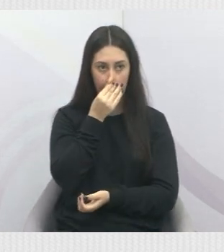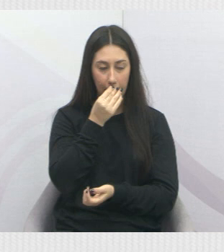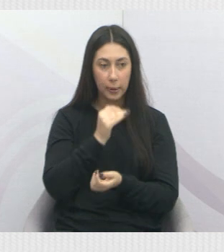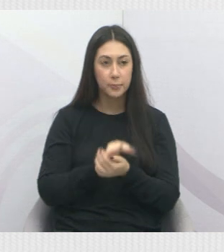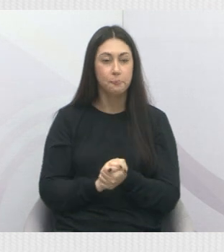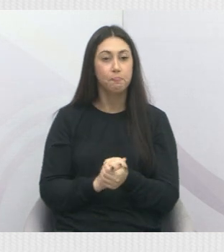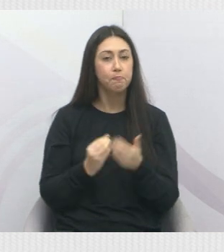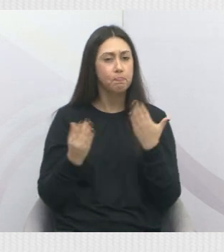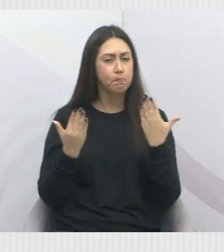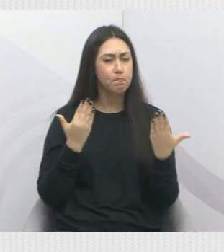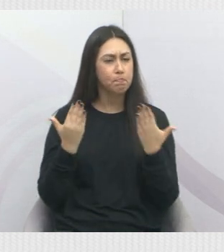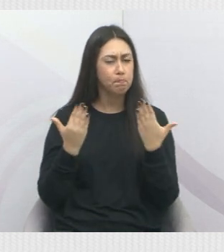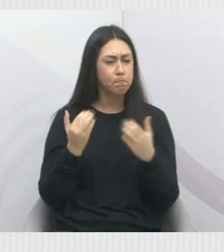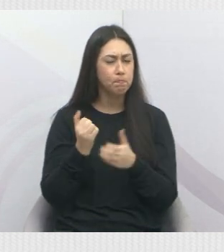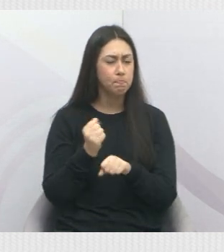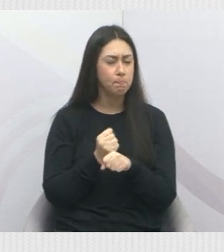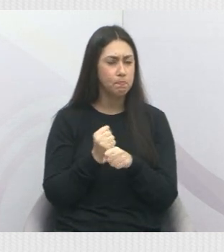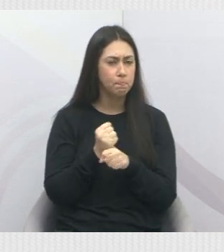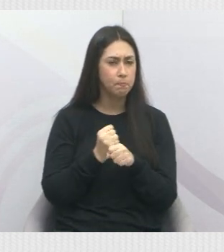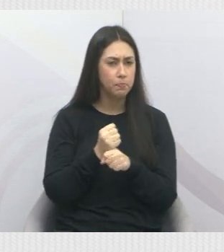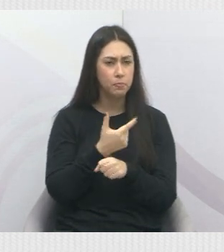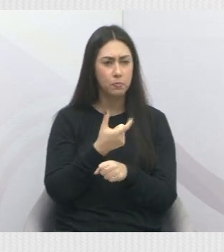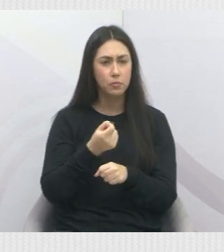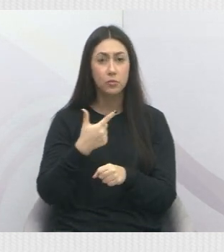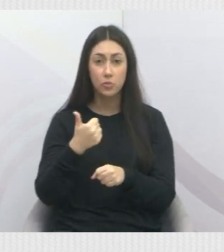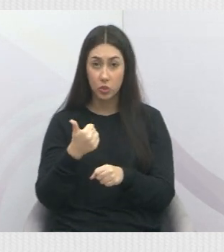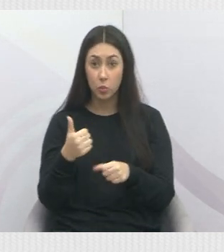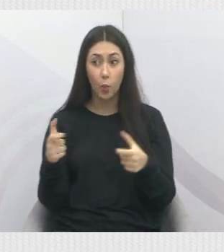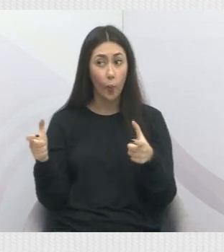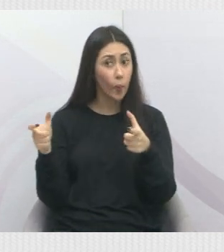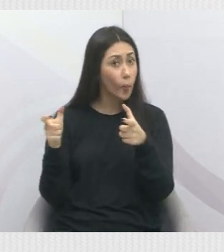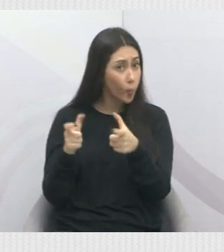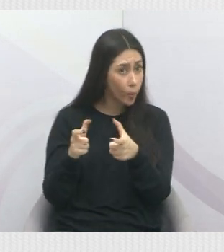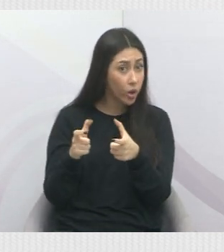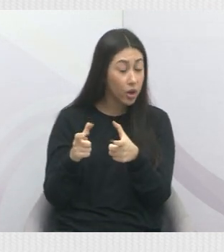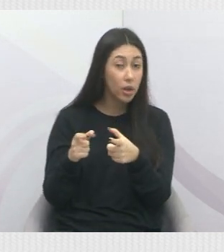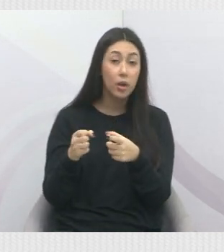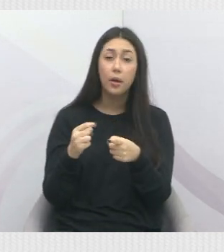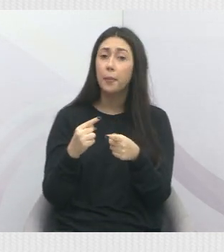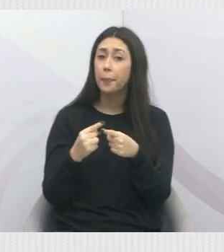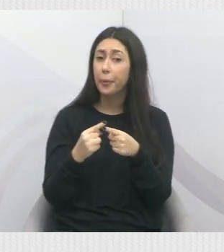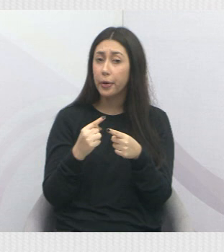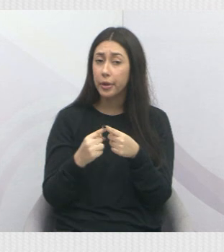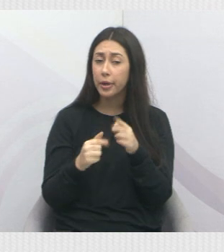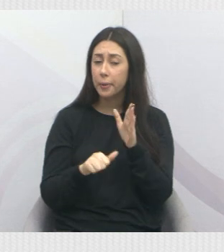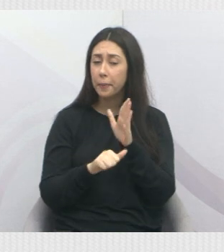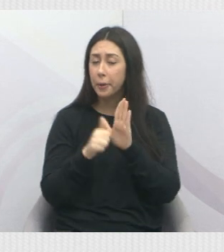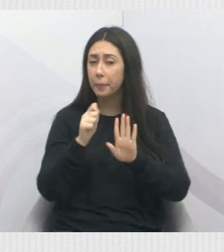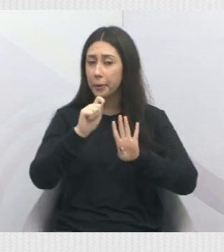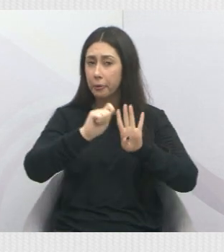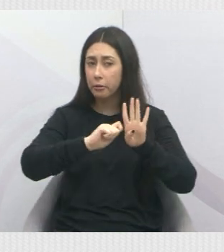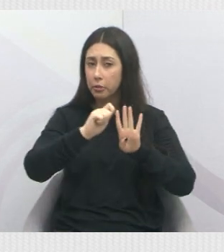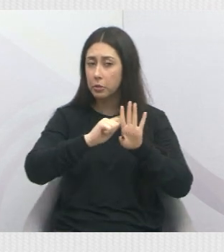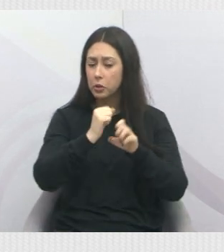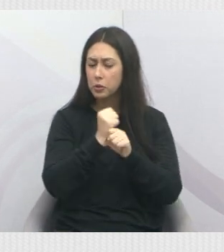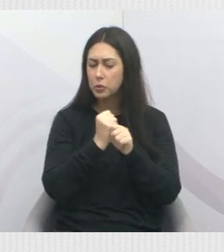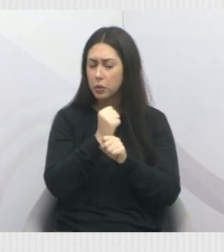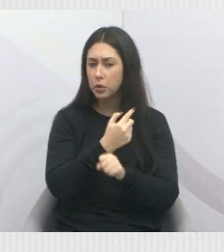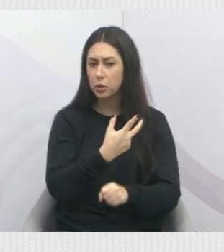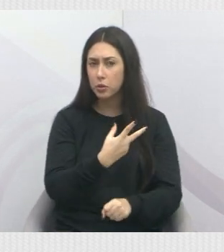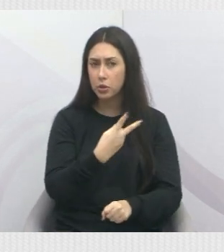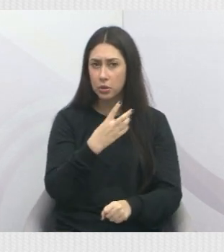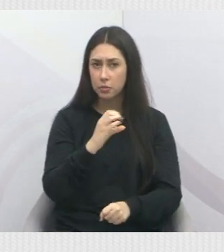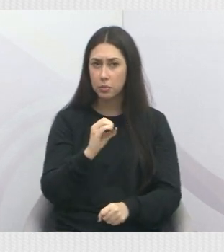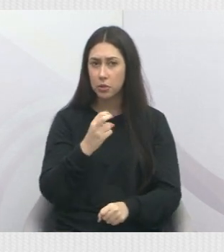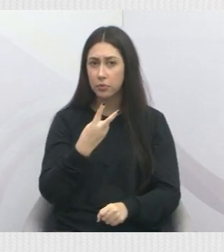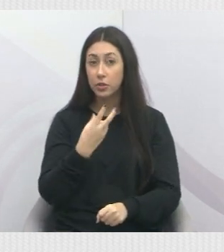Comparado a 2021, houve uma queda, e isso é justificado porque no primeiro quadrimestre de 2021, a gente